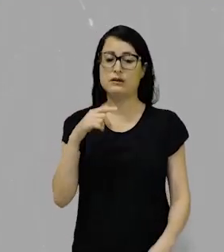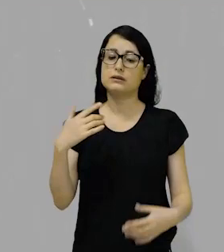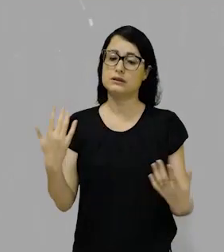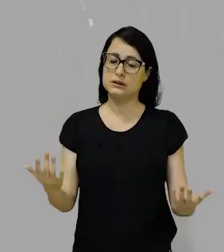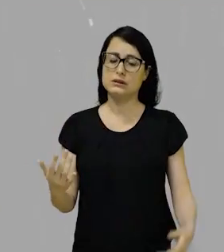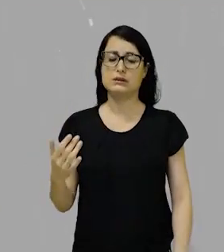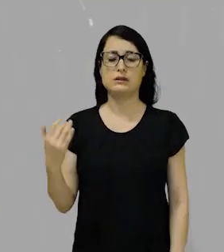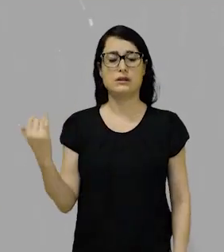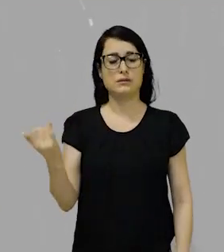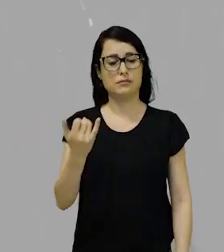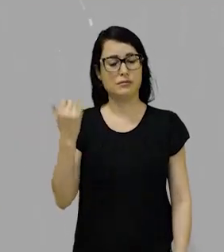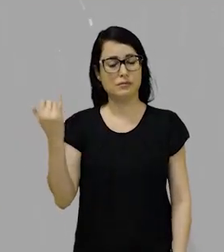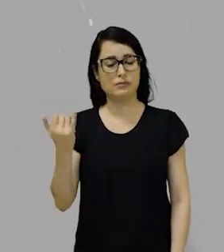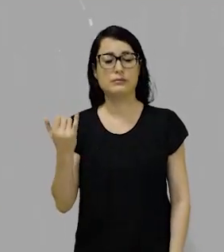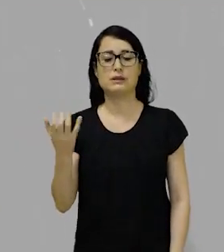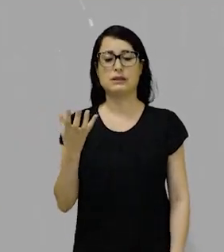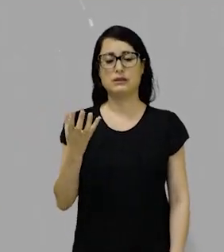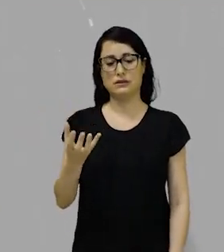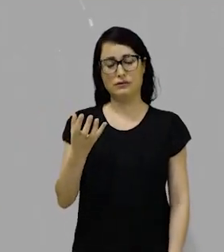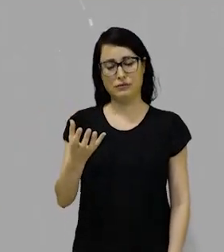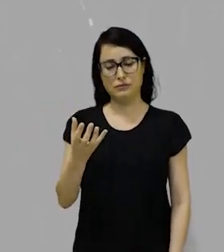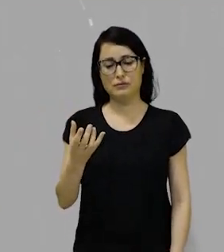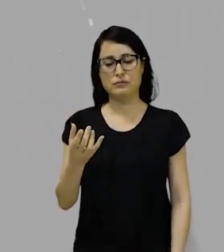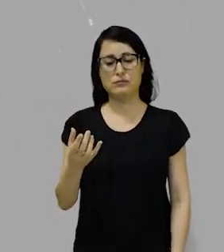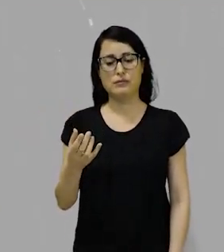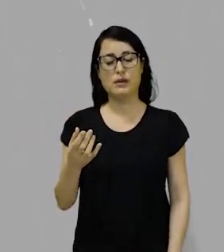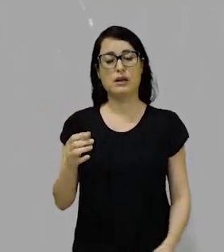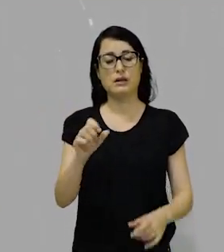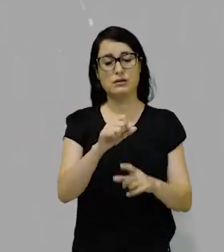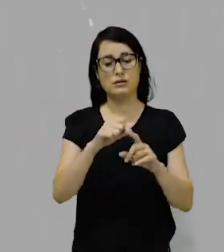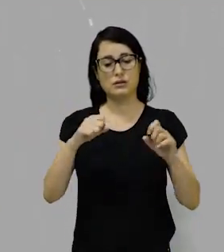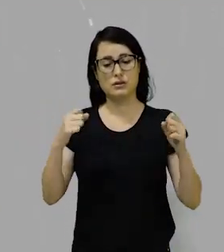para que possamos buscar uma sociedade